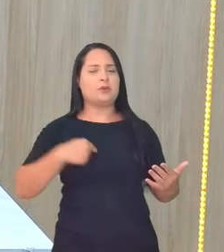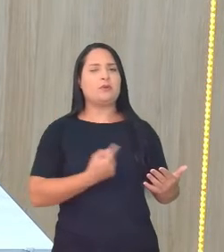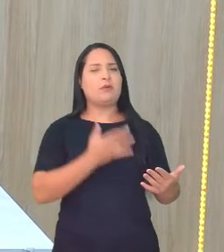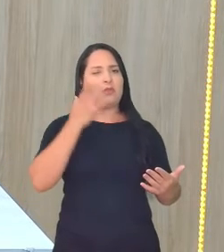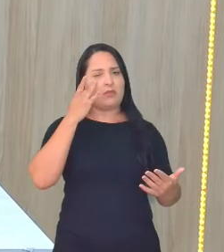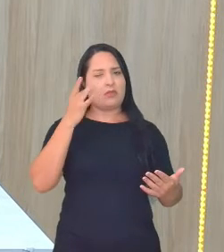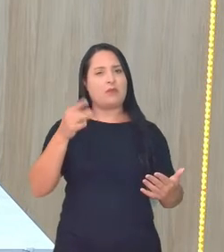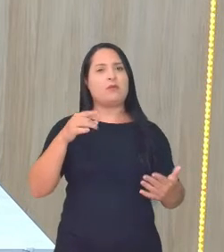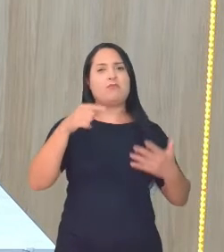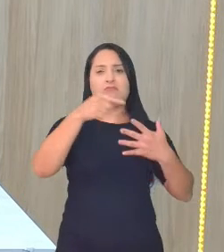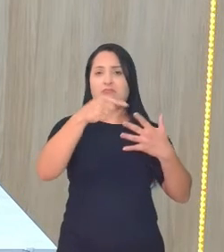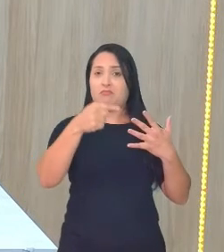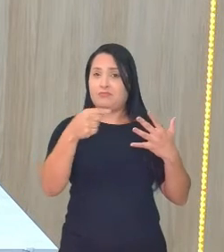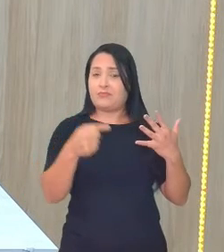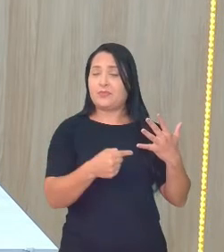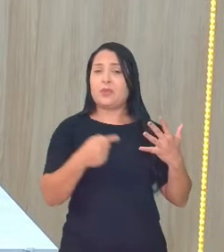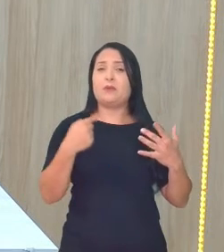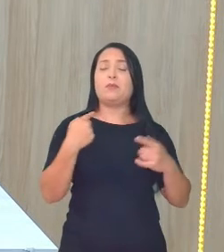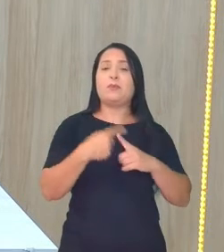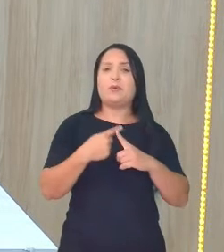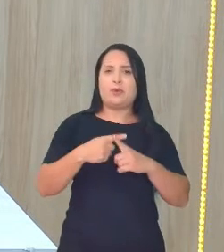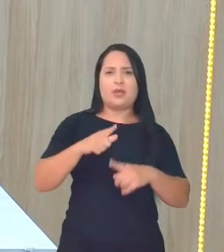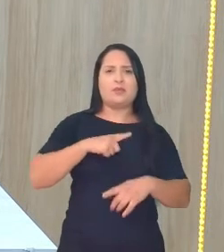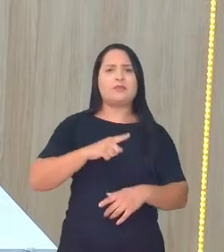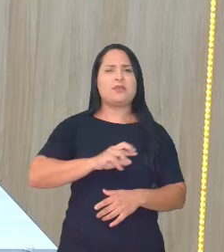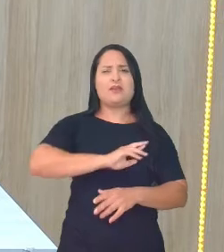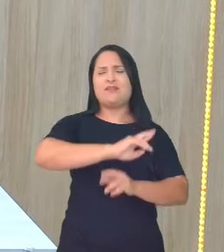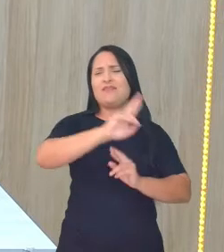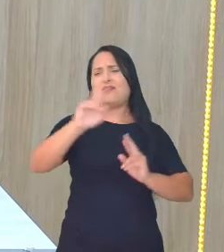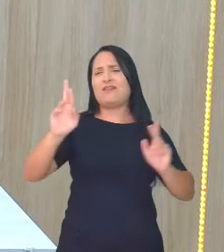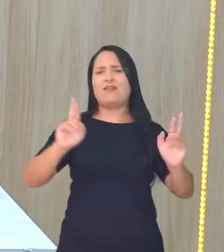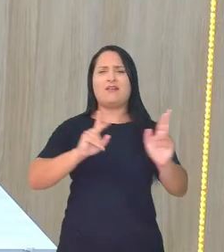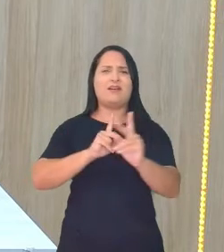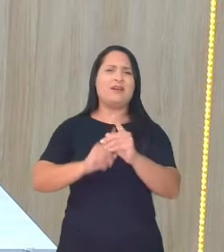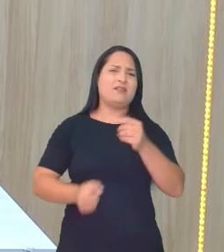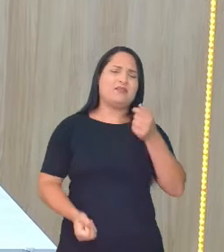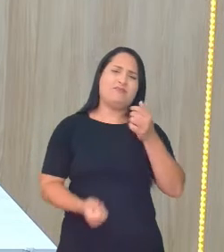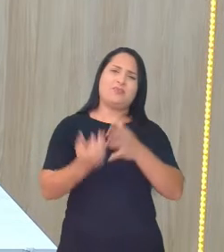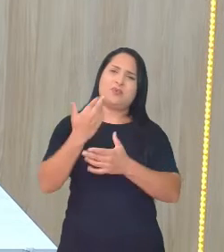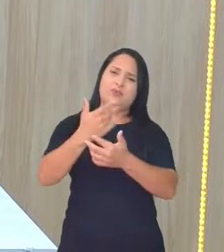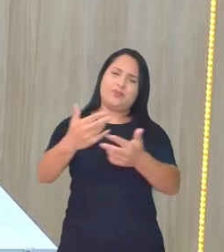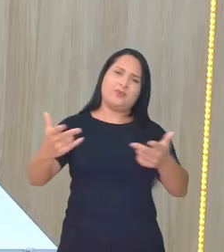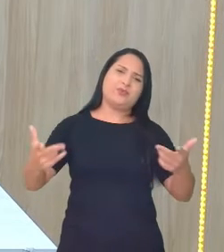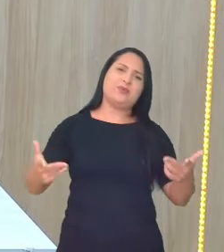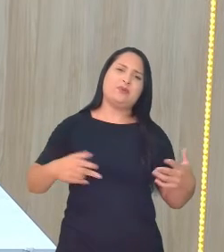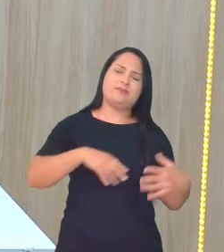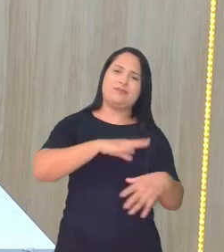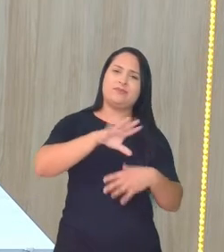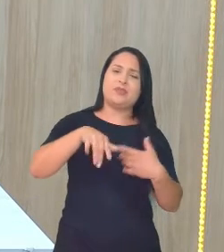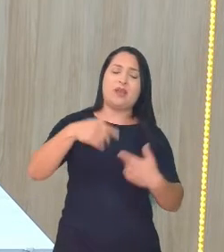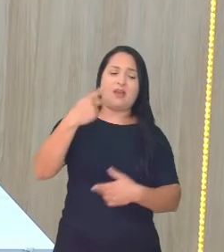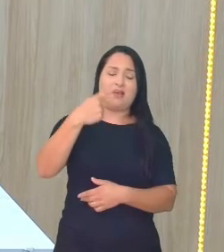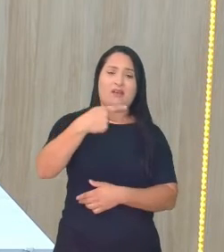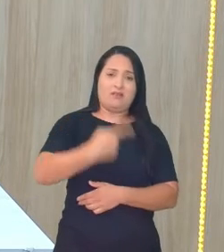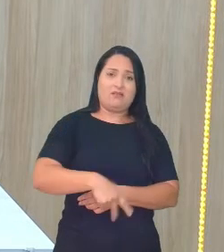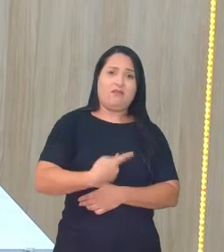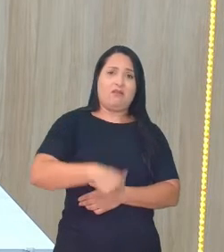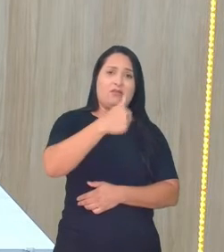atenta a esses pontos, porque isso vai causar várias revoltas, certo? Principalmente no